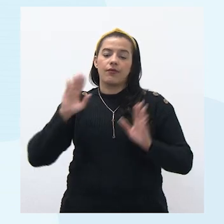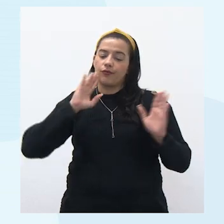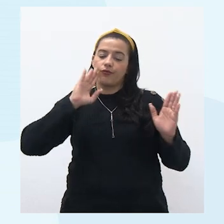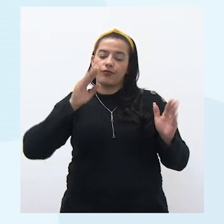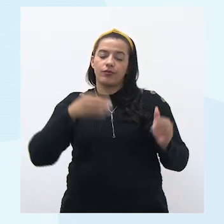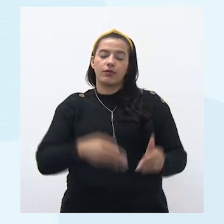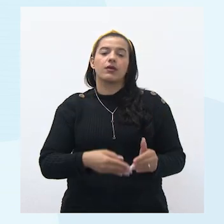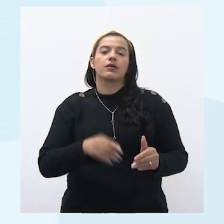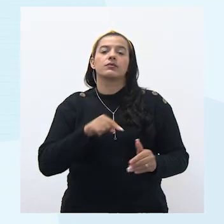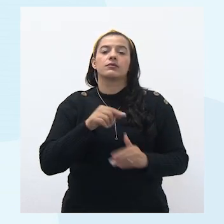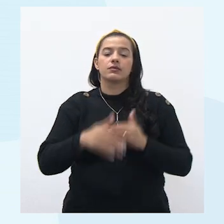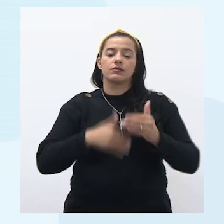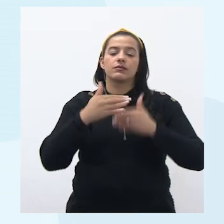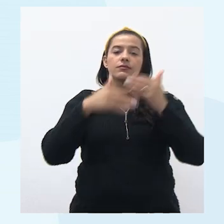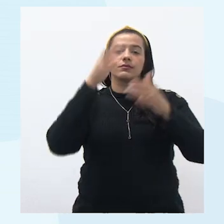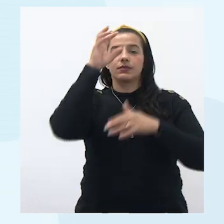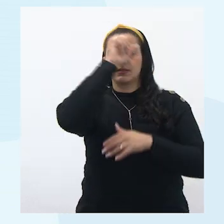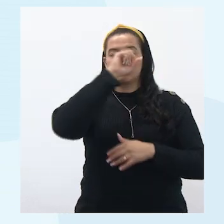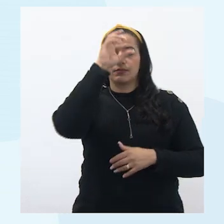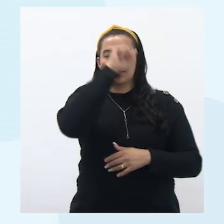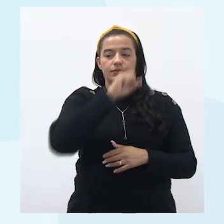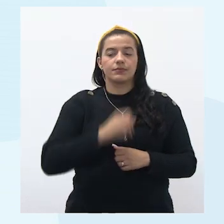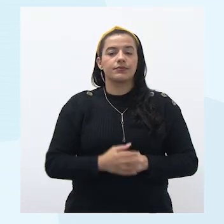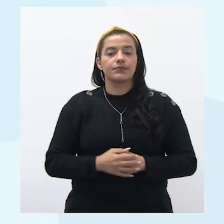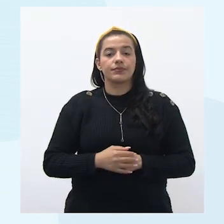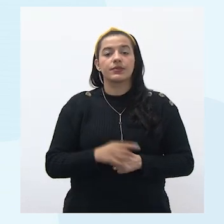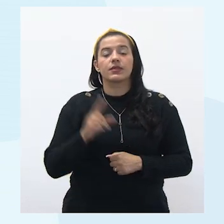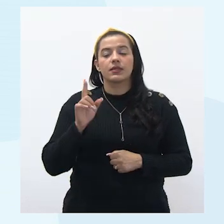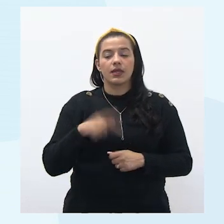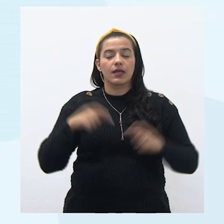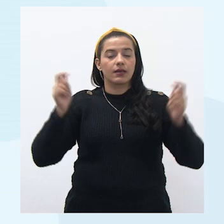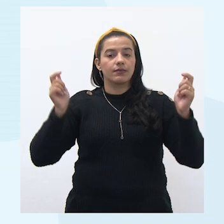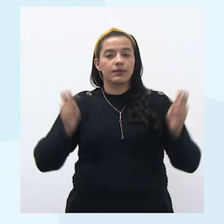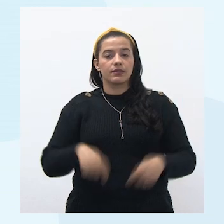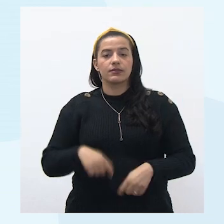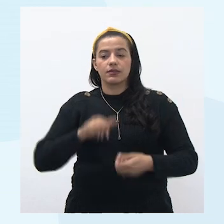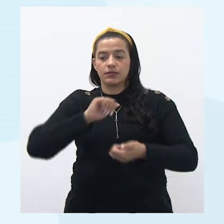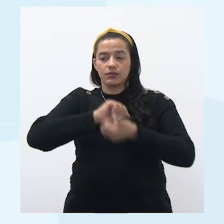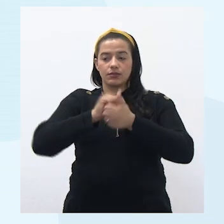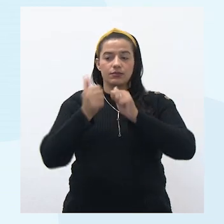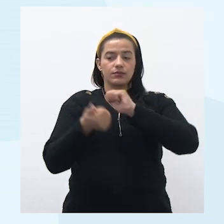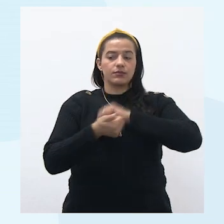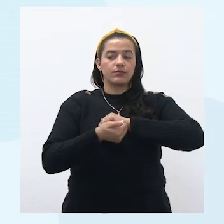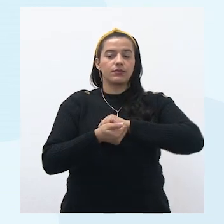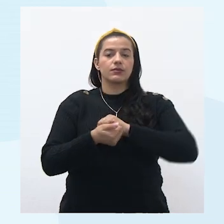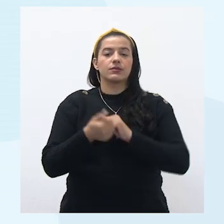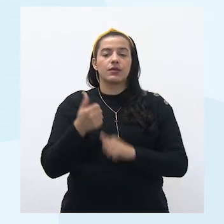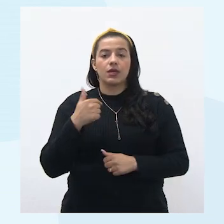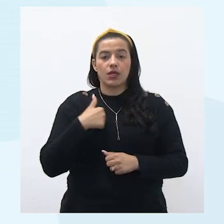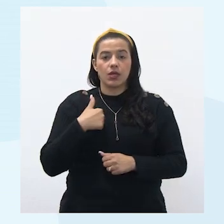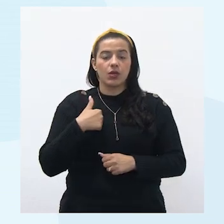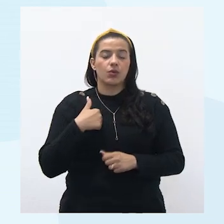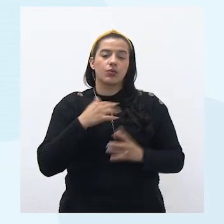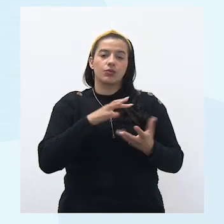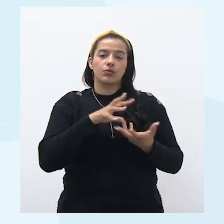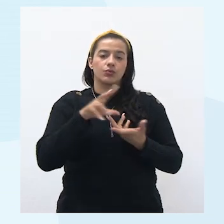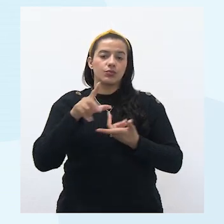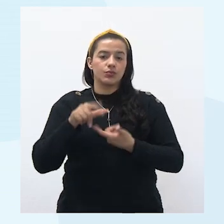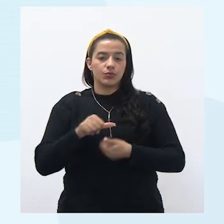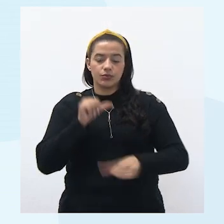ao longo dessa situação de aprendizagem, que é essa nossa capacidade de adaptação, eu e o mundo